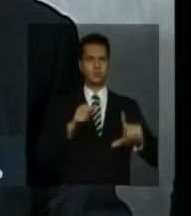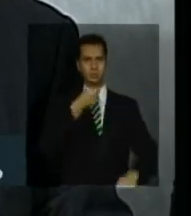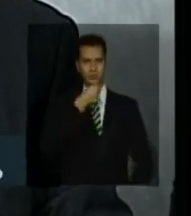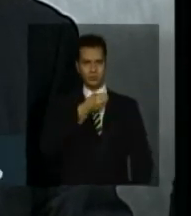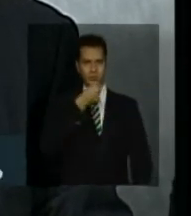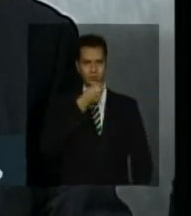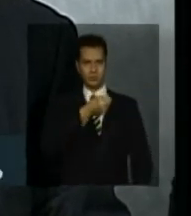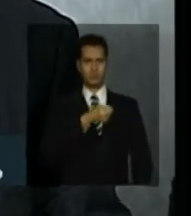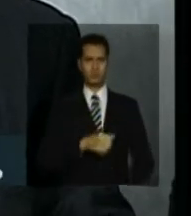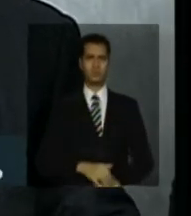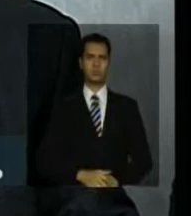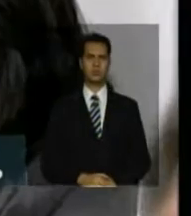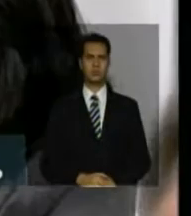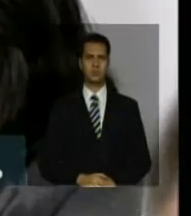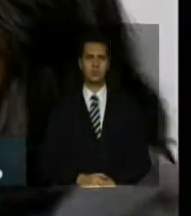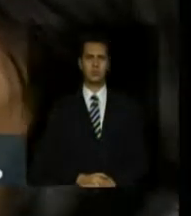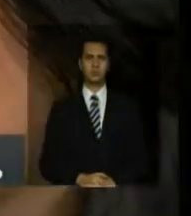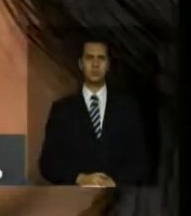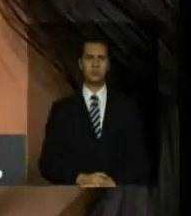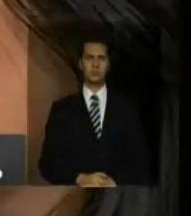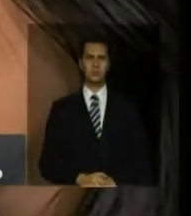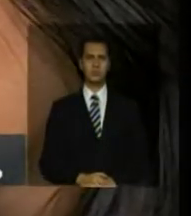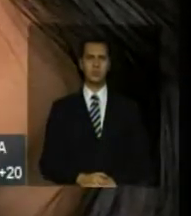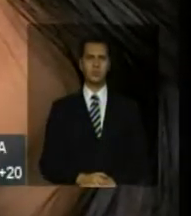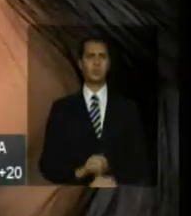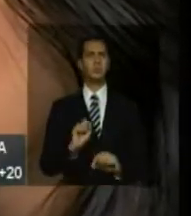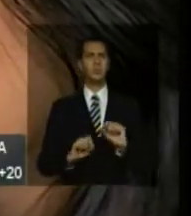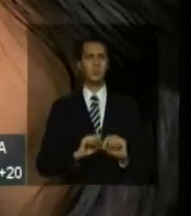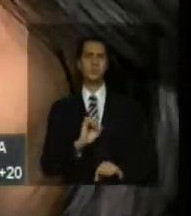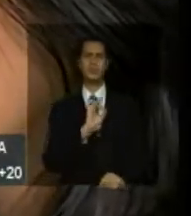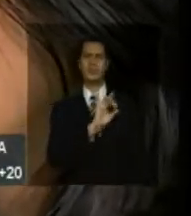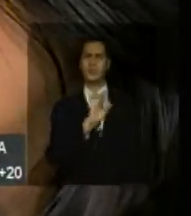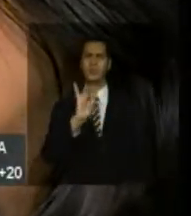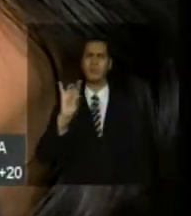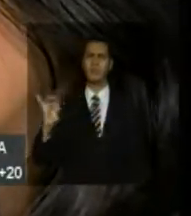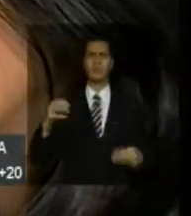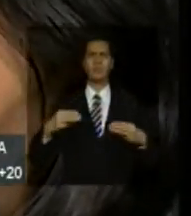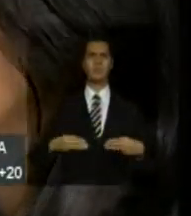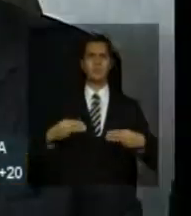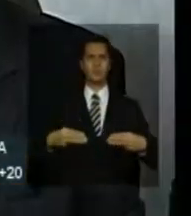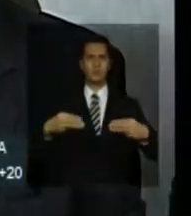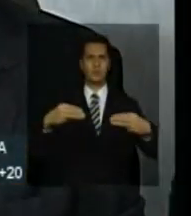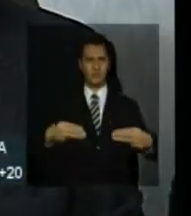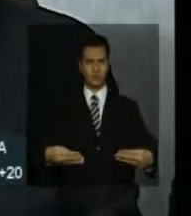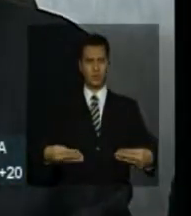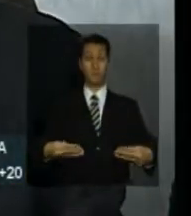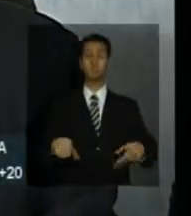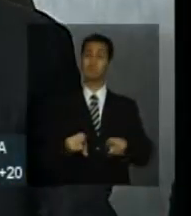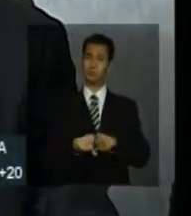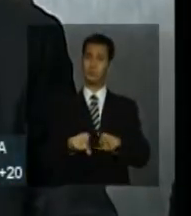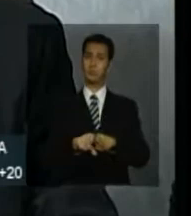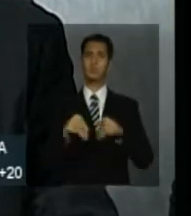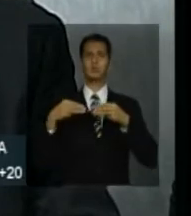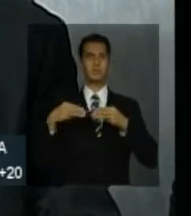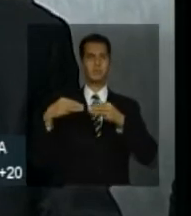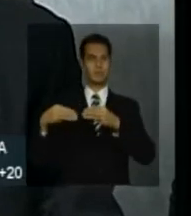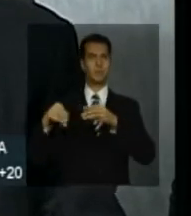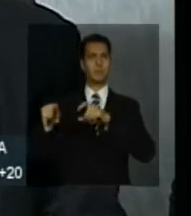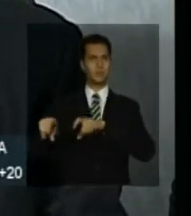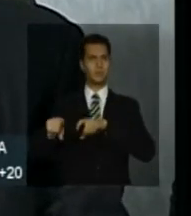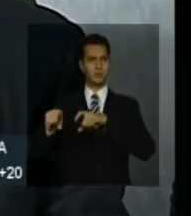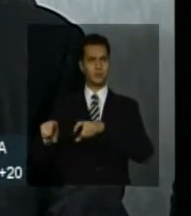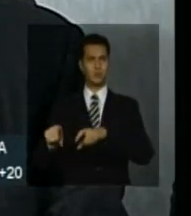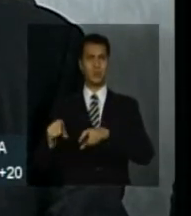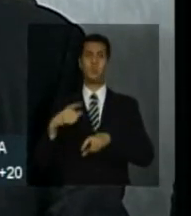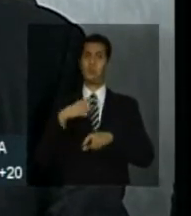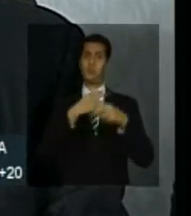porque a função de cada um dos Ministérios e o Ministério da Agricultura nesse rio mais